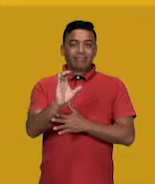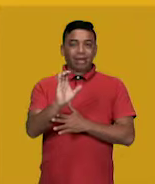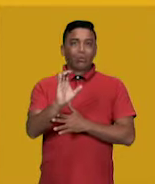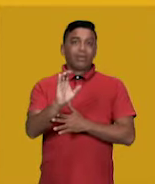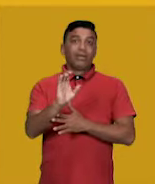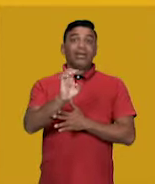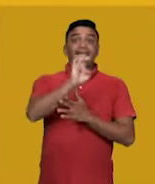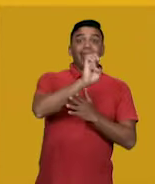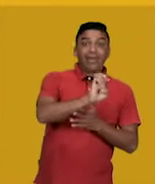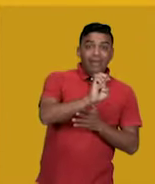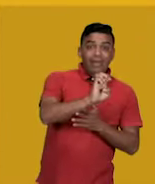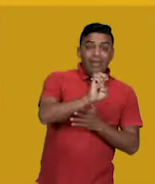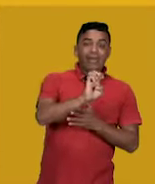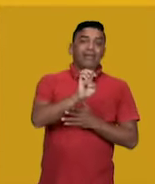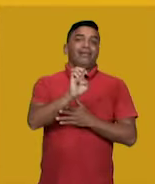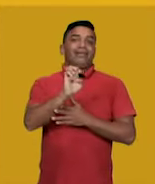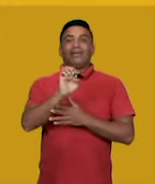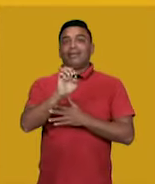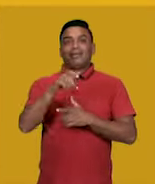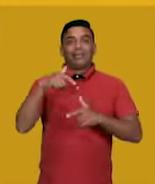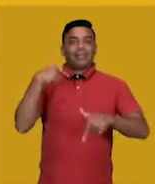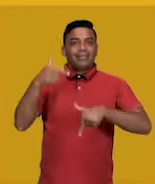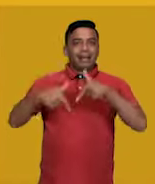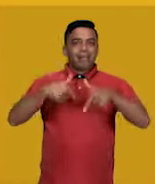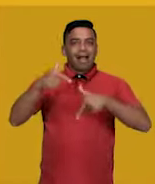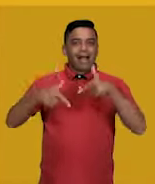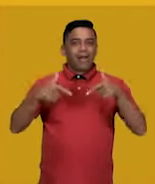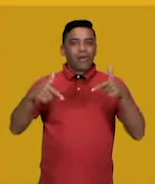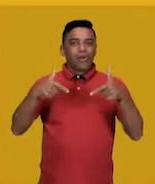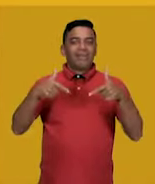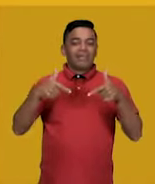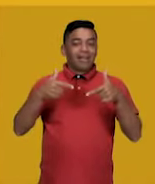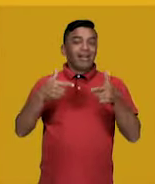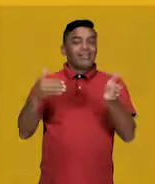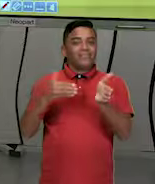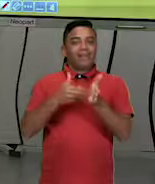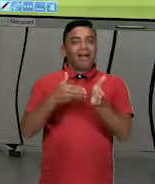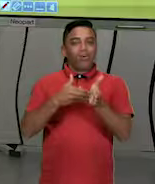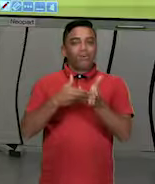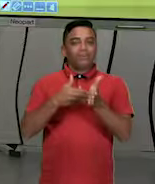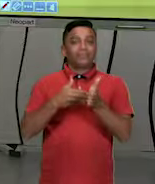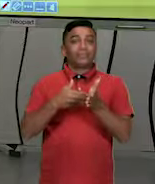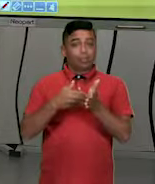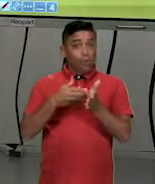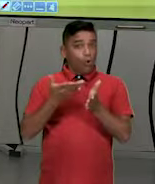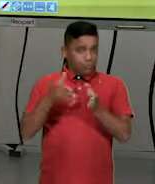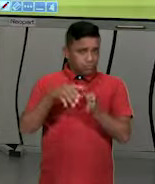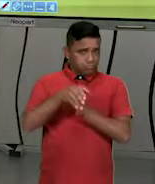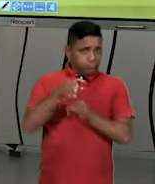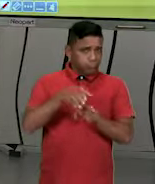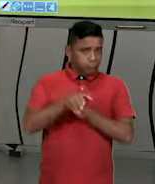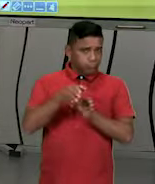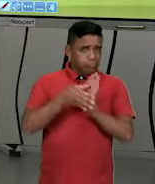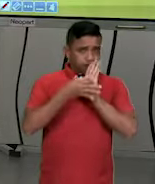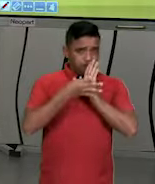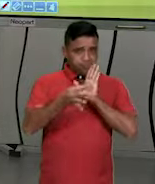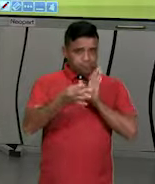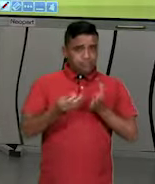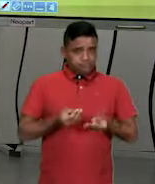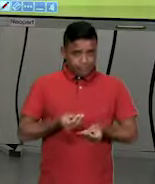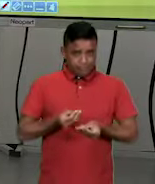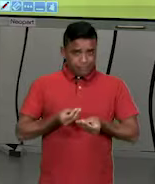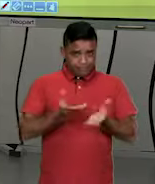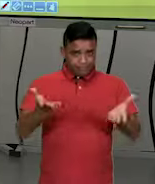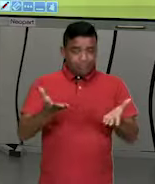e emprego, tá? Terminaria assim. Outra dica que eu quero dar para vocês em relação ao que a gente tem